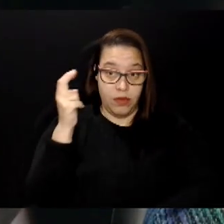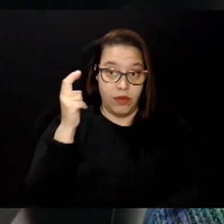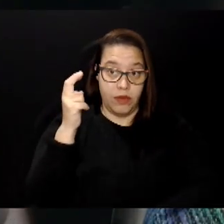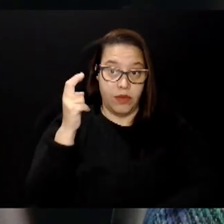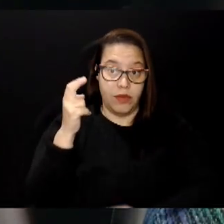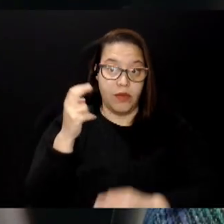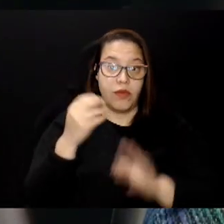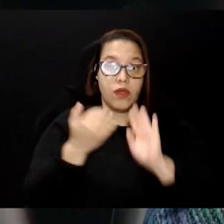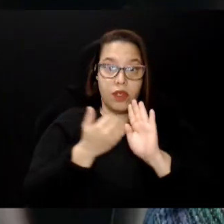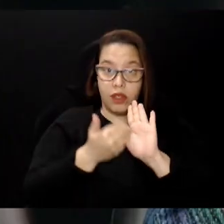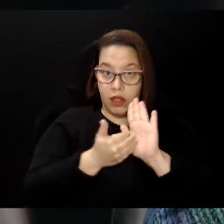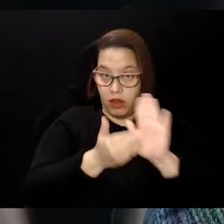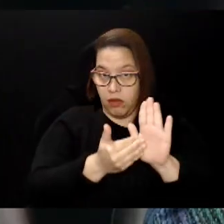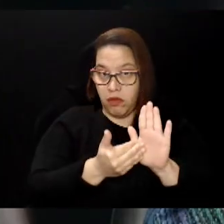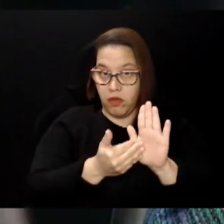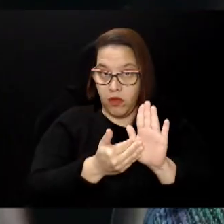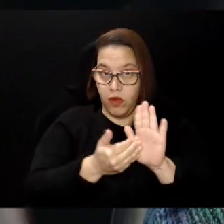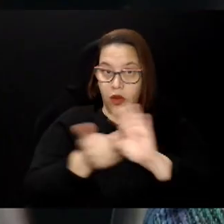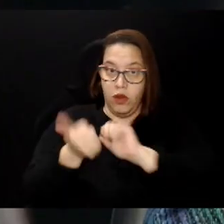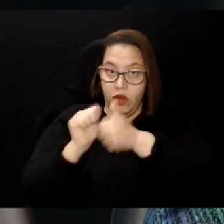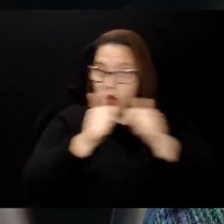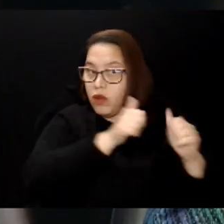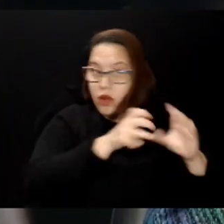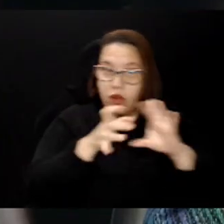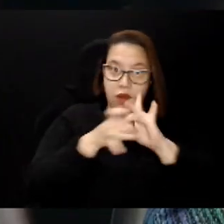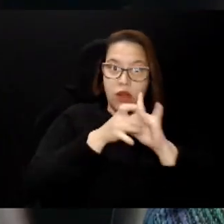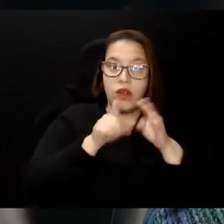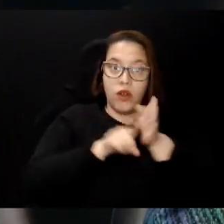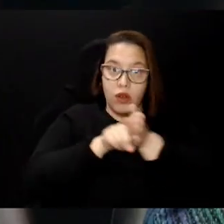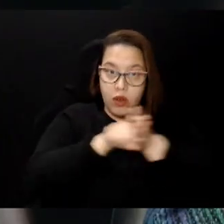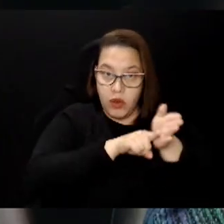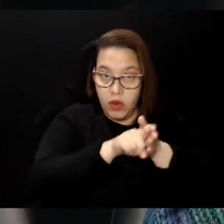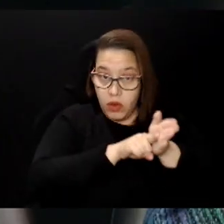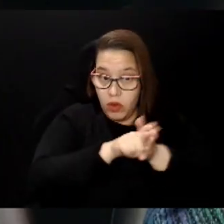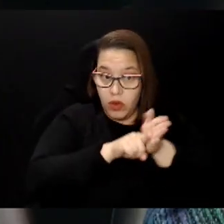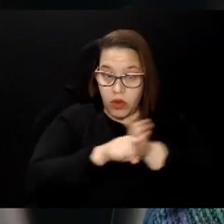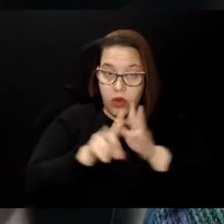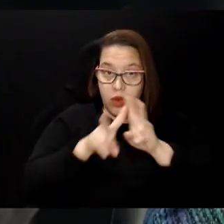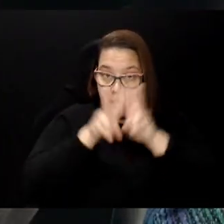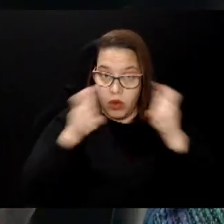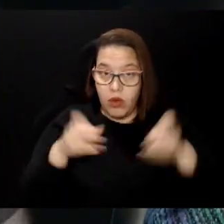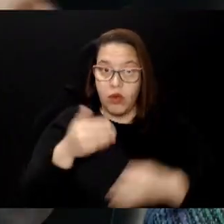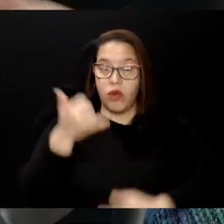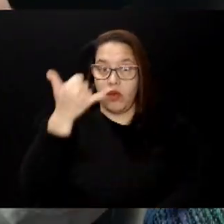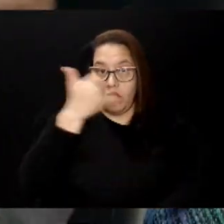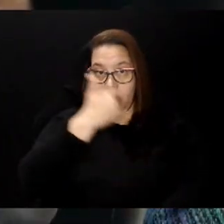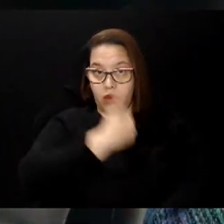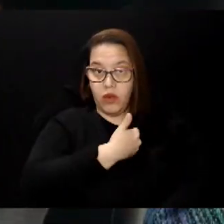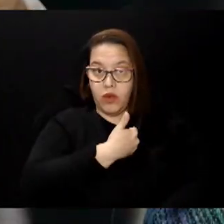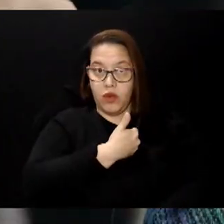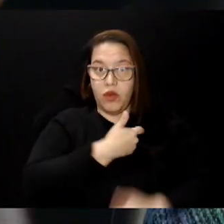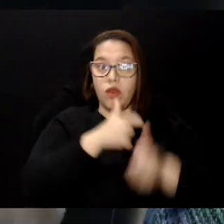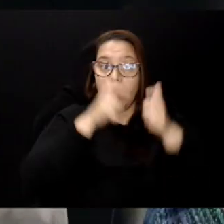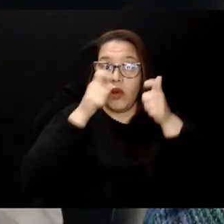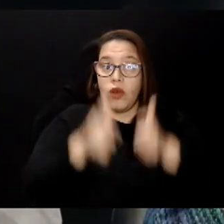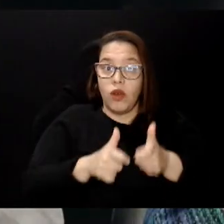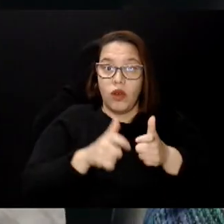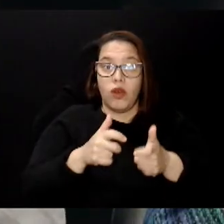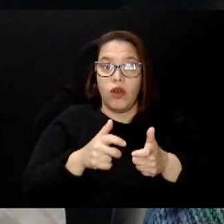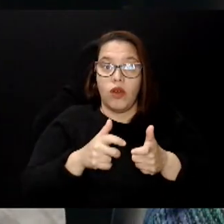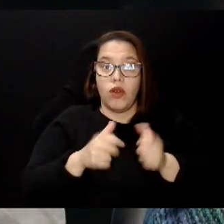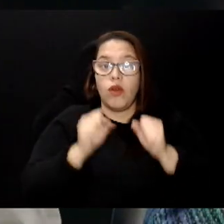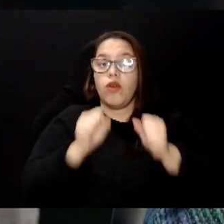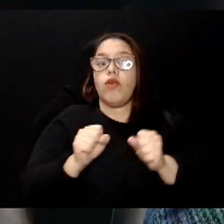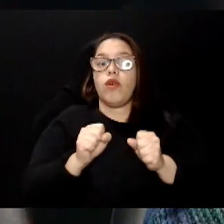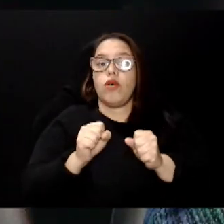viés, quando eu estiver pesquisando algo, me diga onde eu posso estar deixando passar